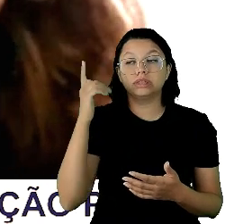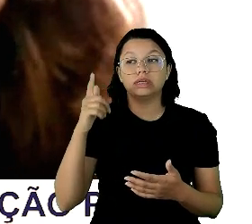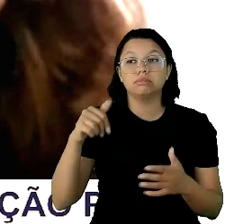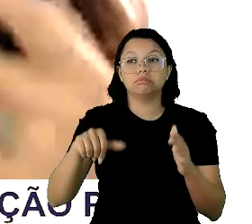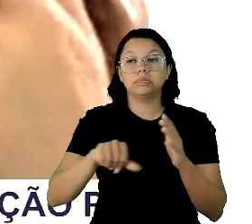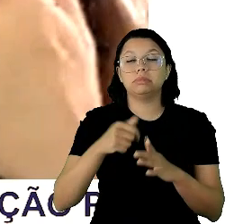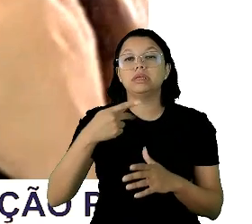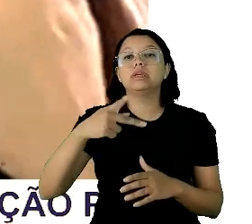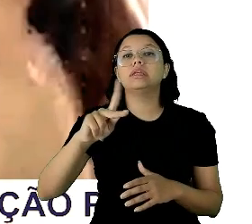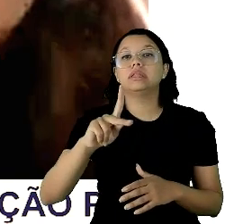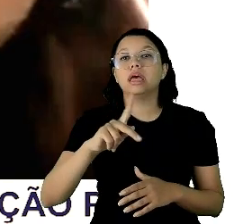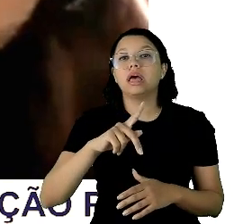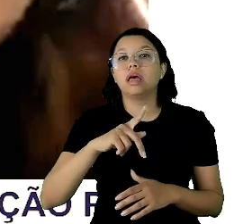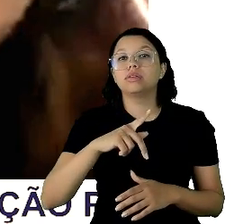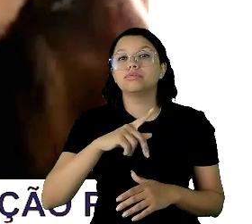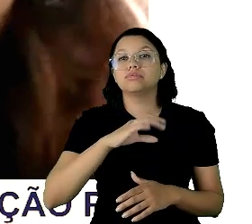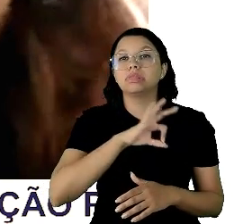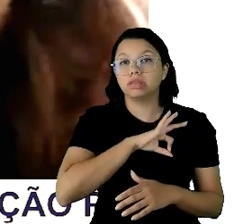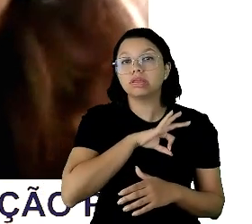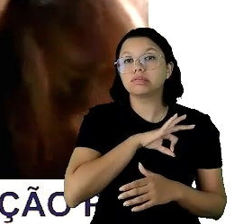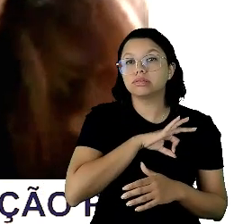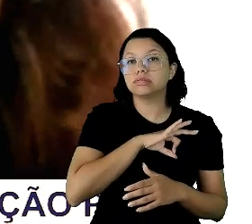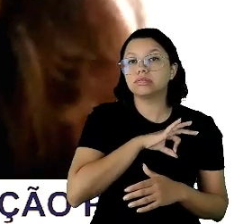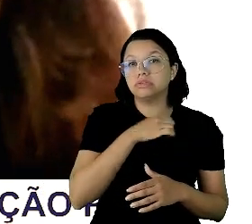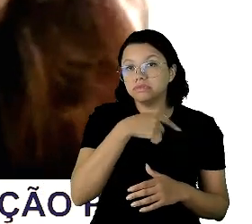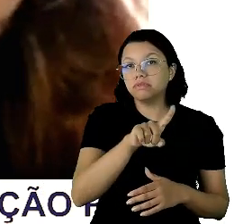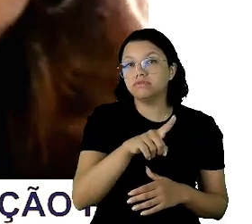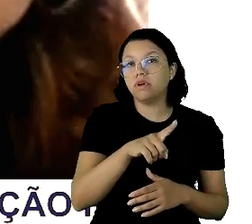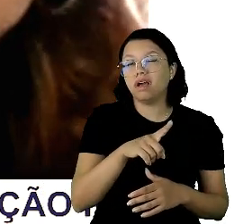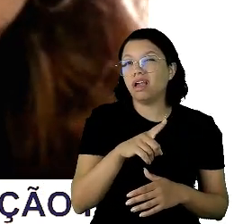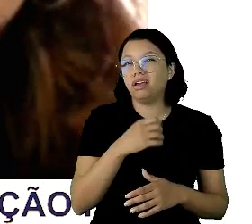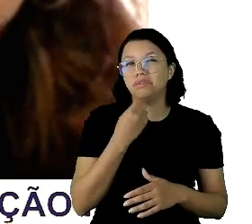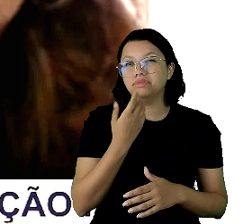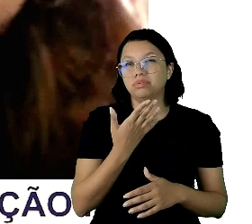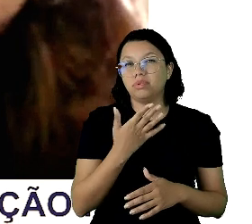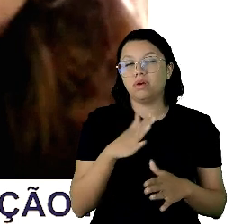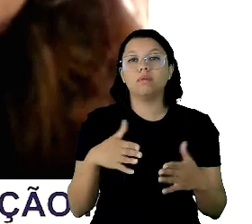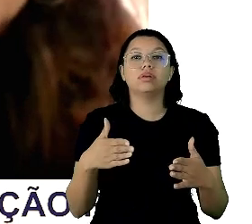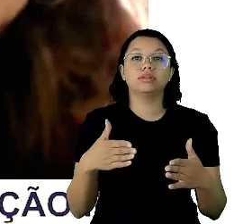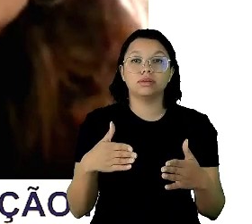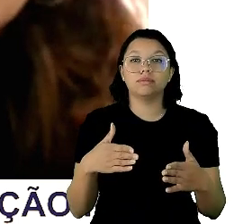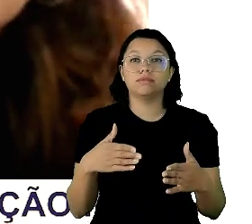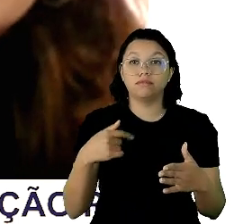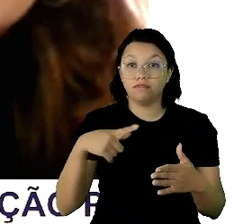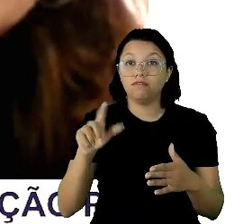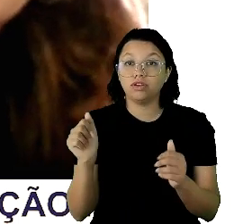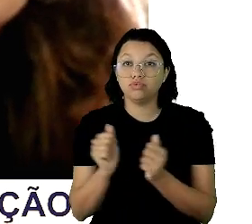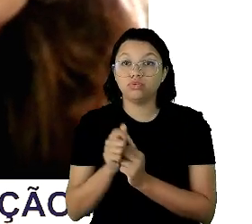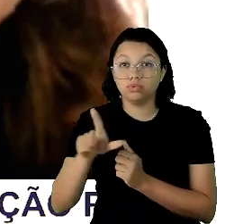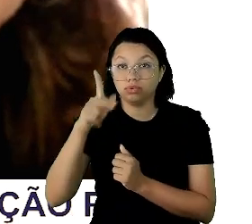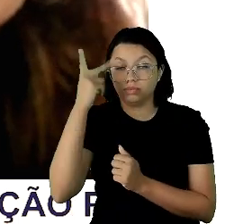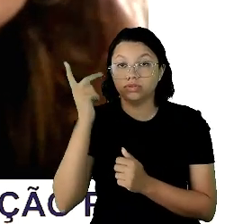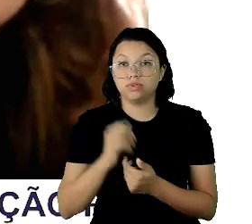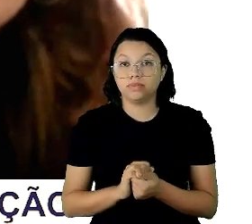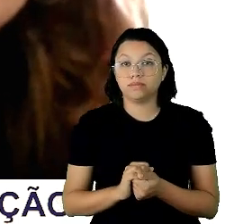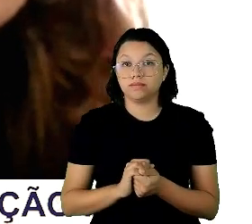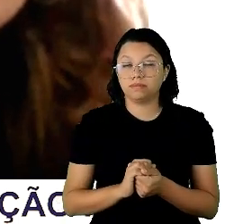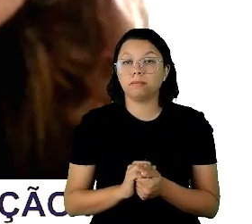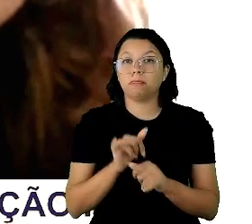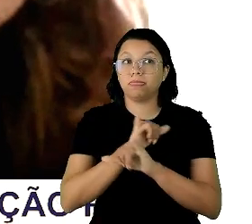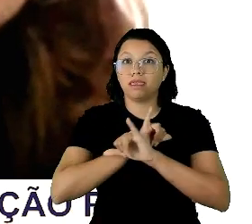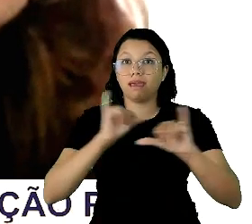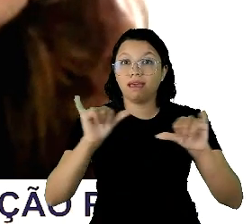bom, acho que ela tem que começar a ir acompanhada. O recado claro, né, Renata, é que nós